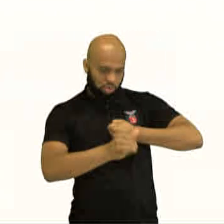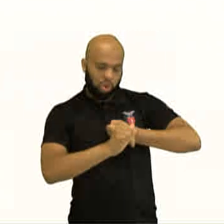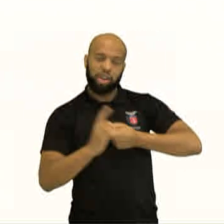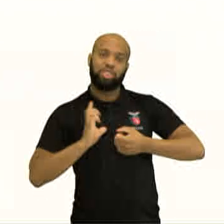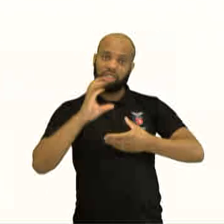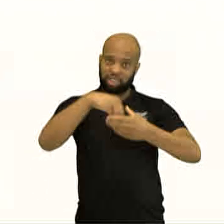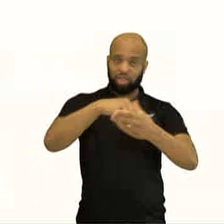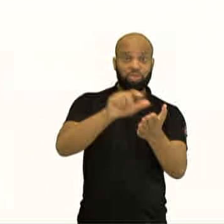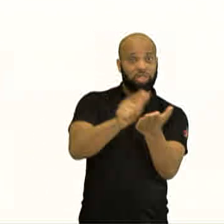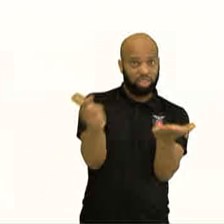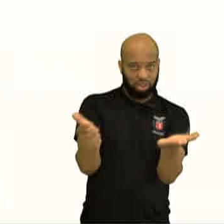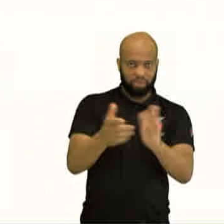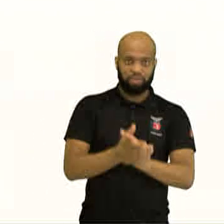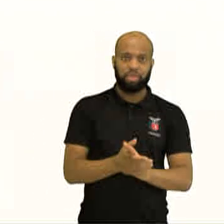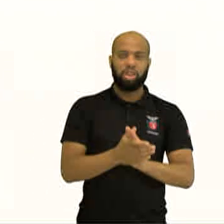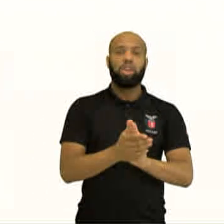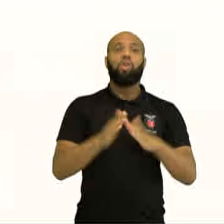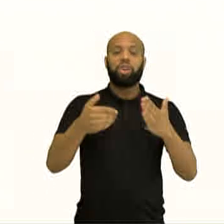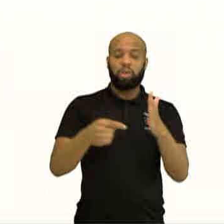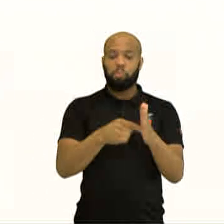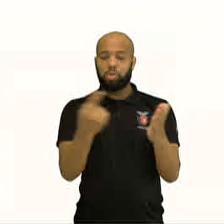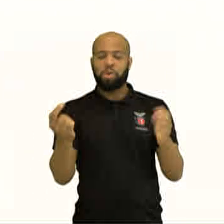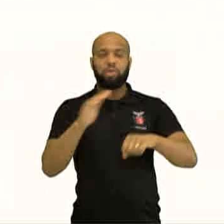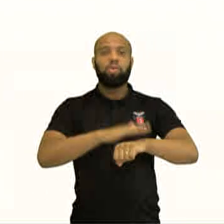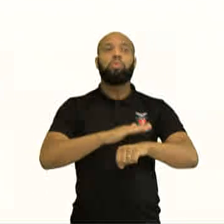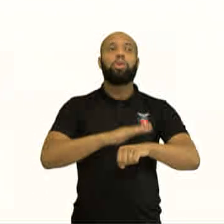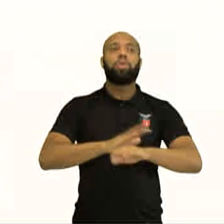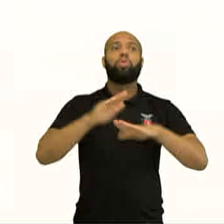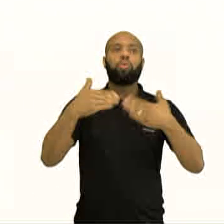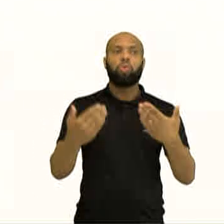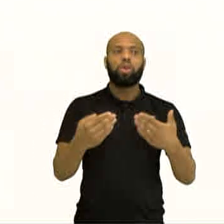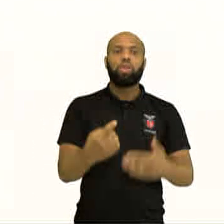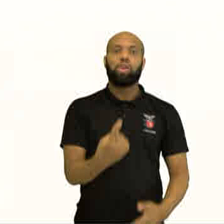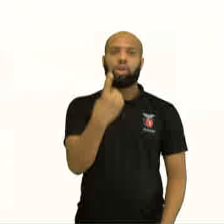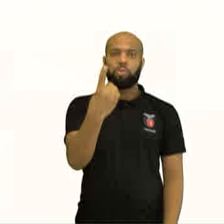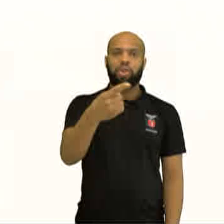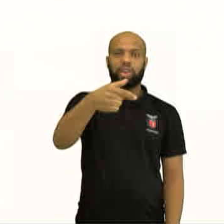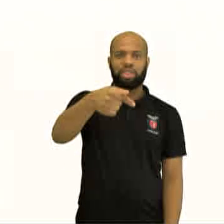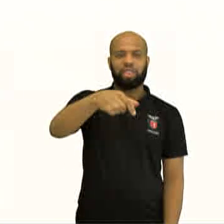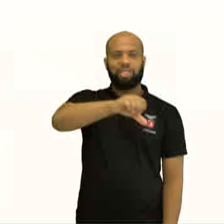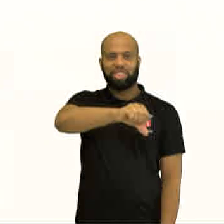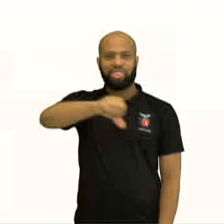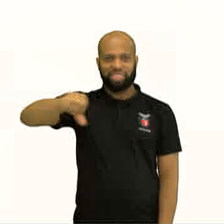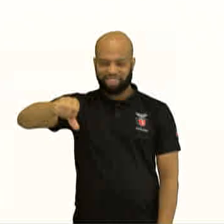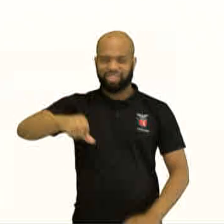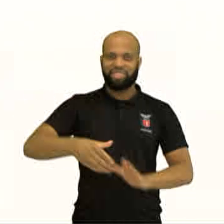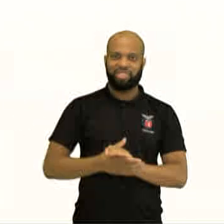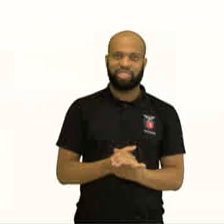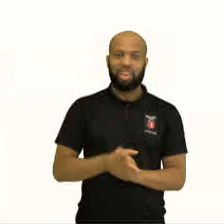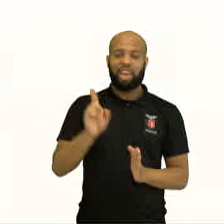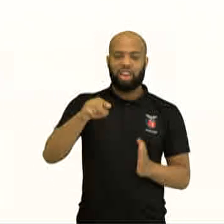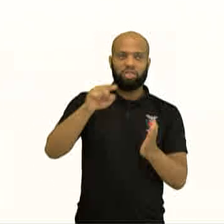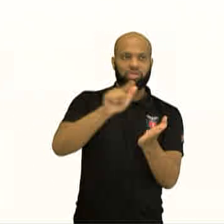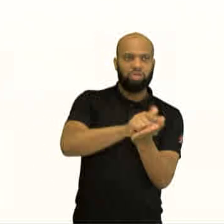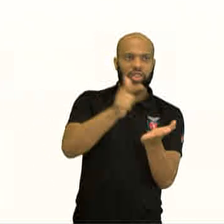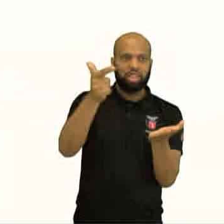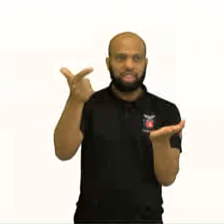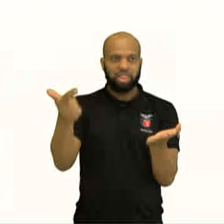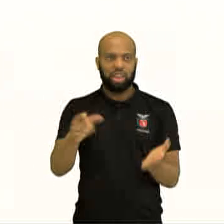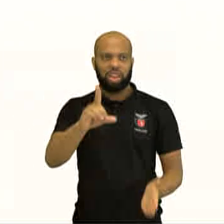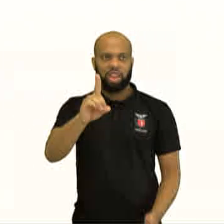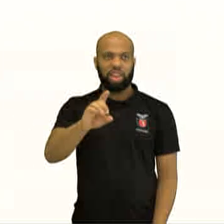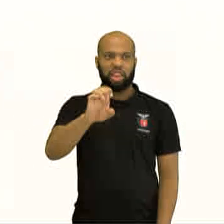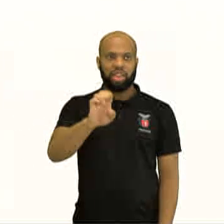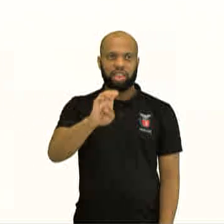jornais. E ela apareceu pela primeira vez quando? Em 1799, no jornal Debats, publicado